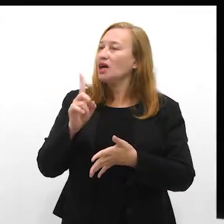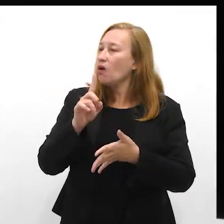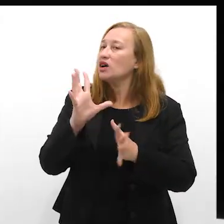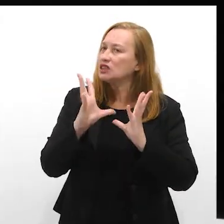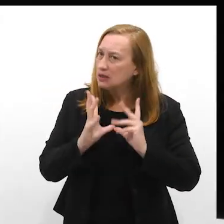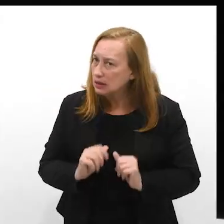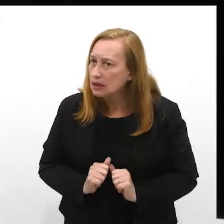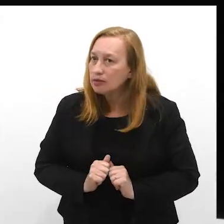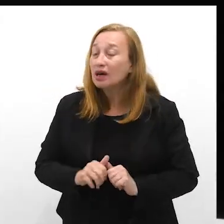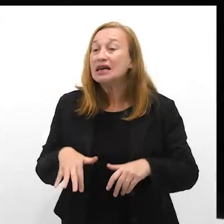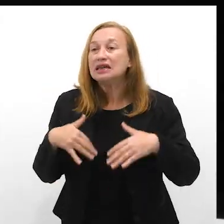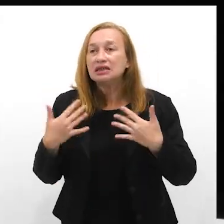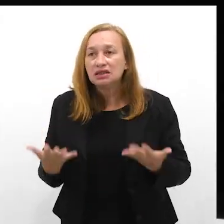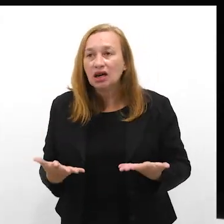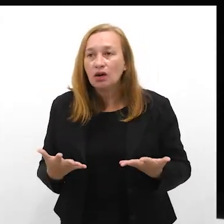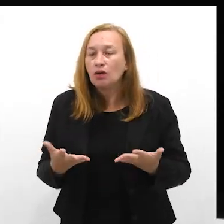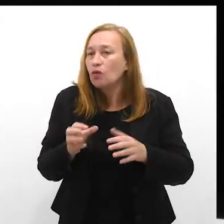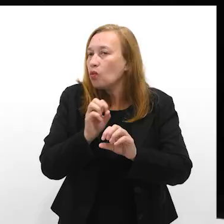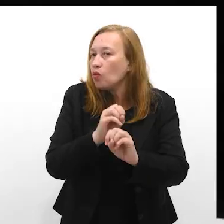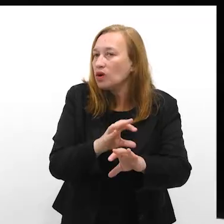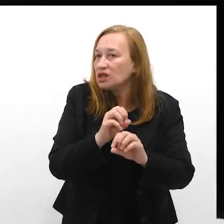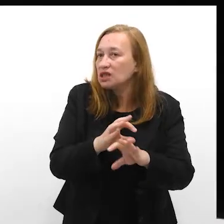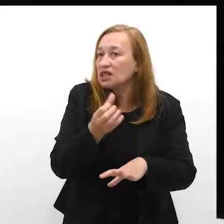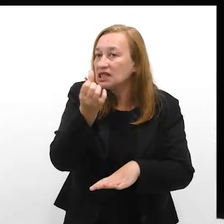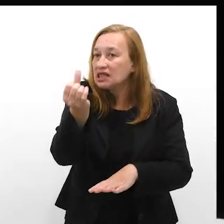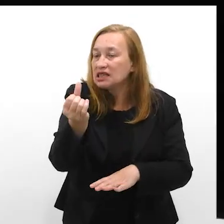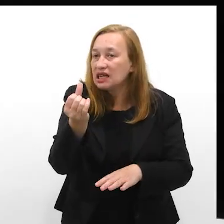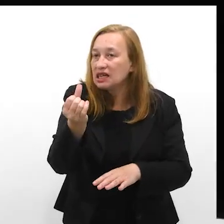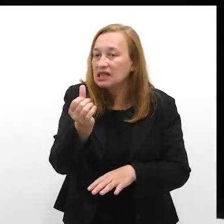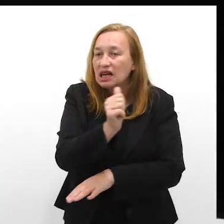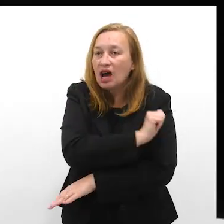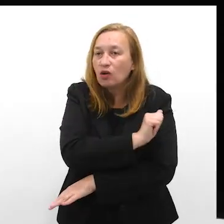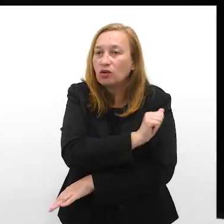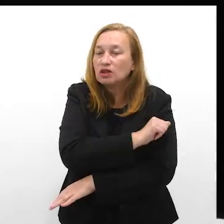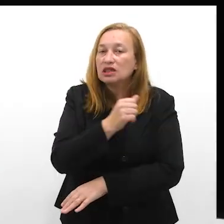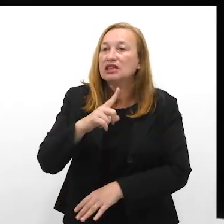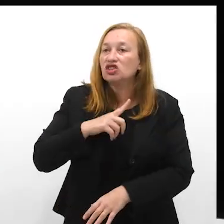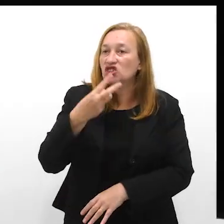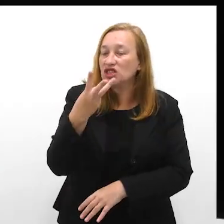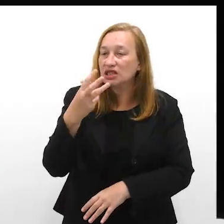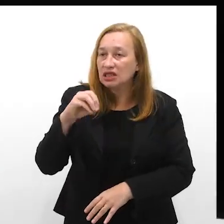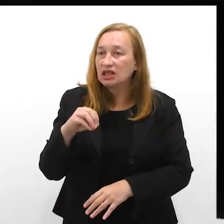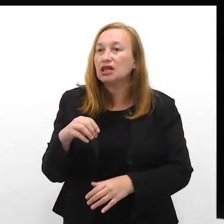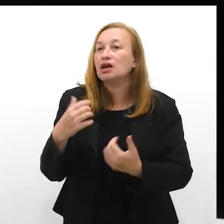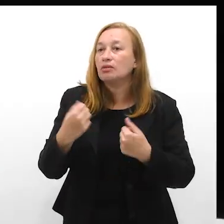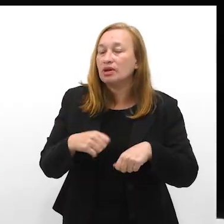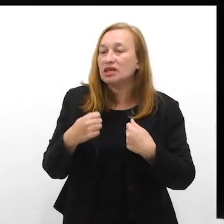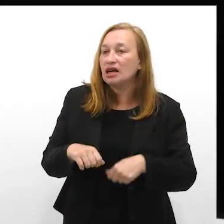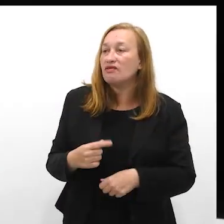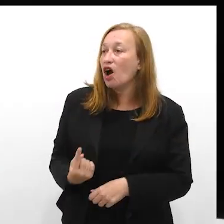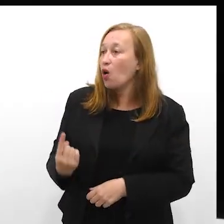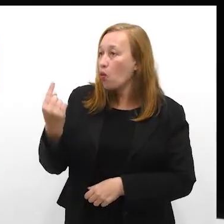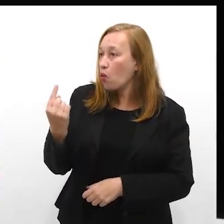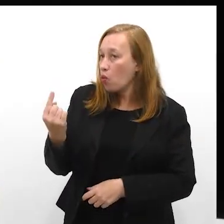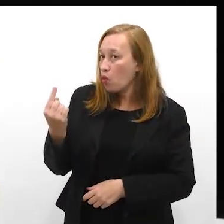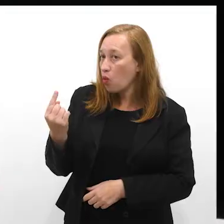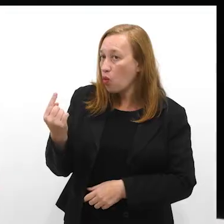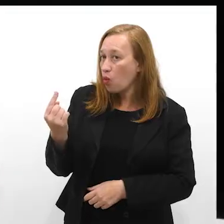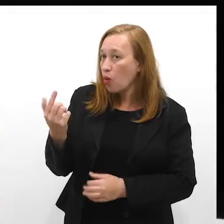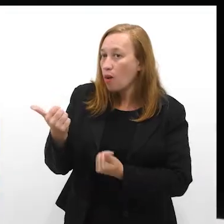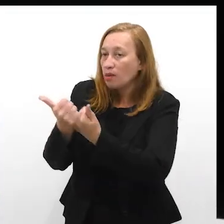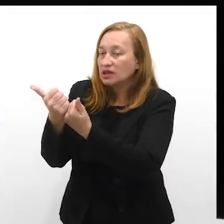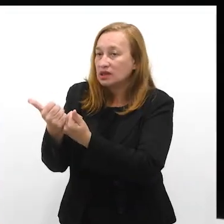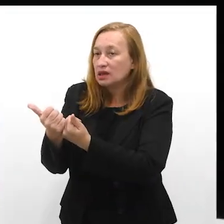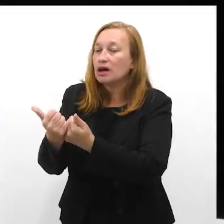sujar. Não, a gente limpa. Então, assim, uma aula que tinha 6 alunos, tinha 30. Eu tive que levar um dos meus